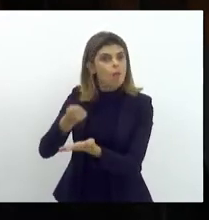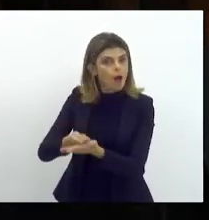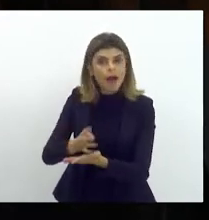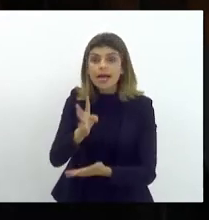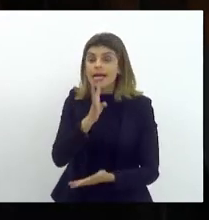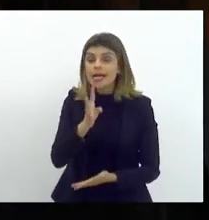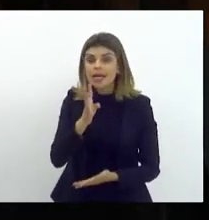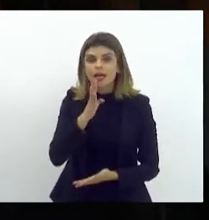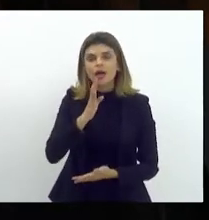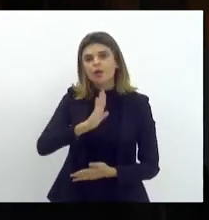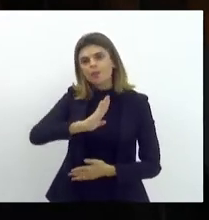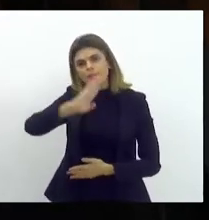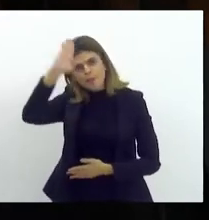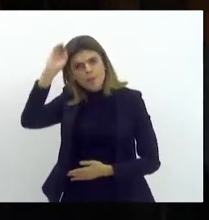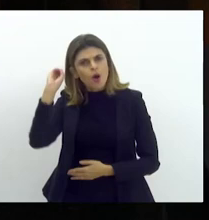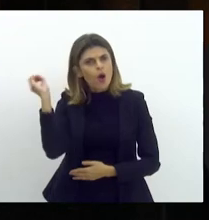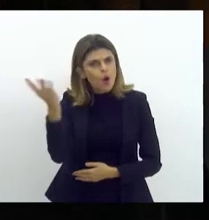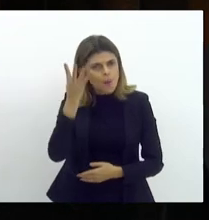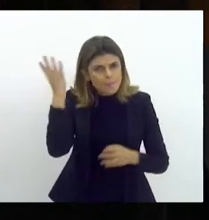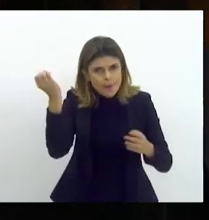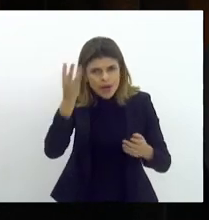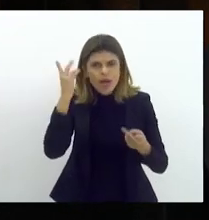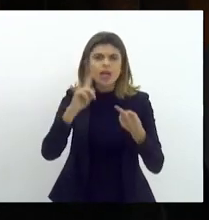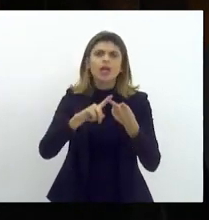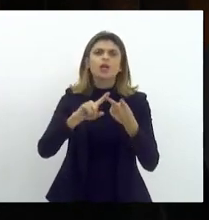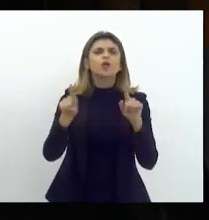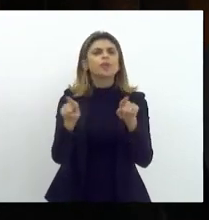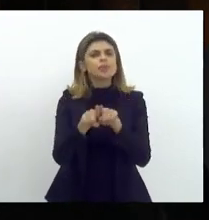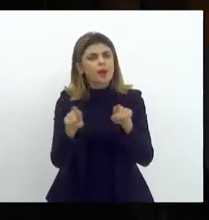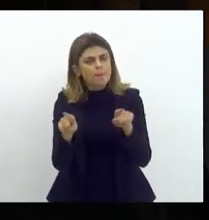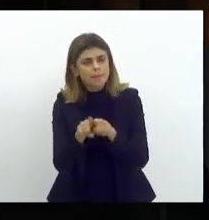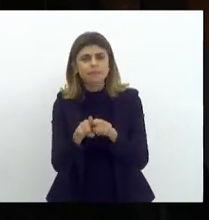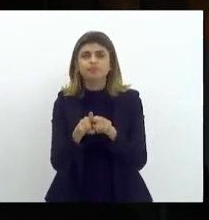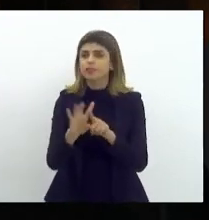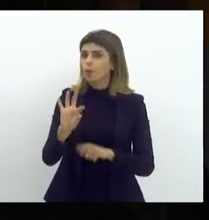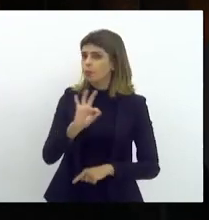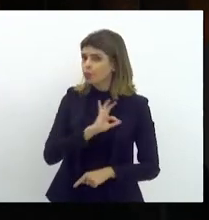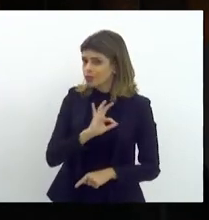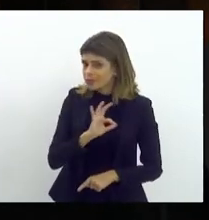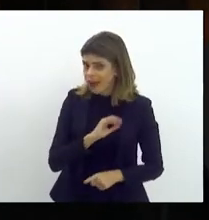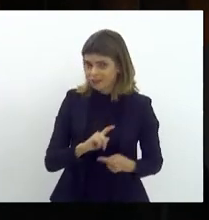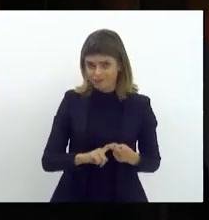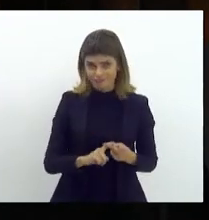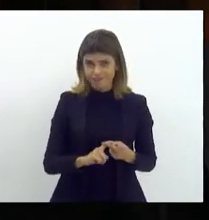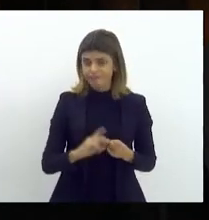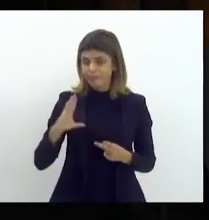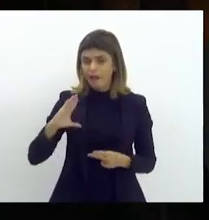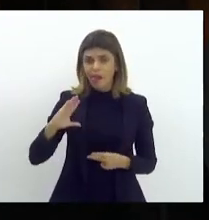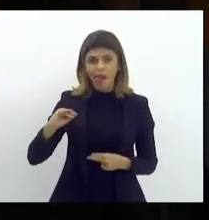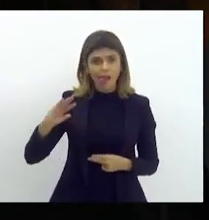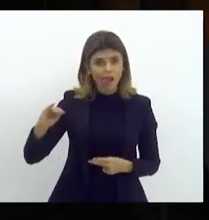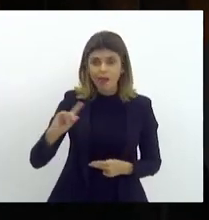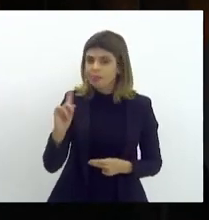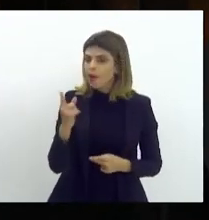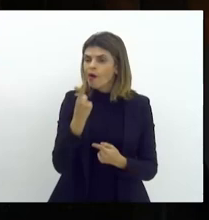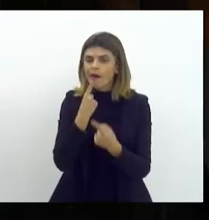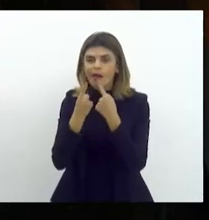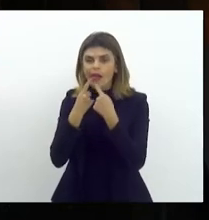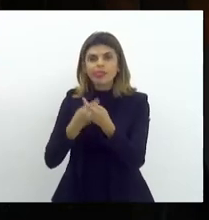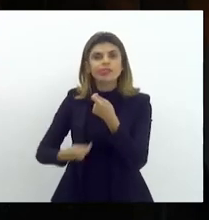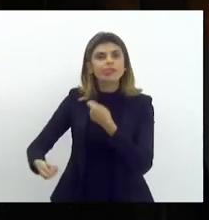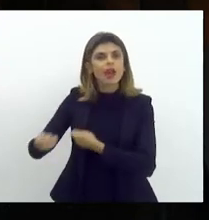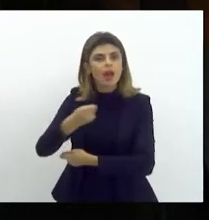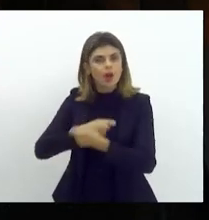veteranos e seus pensionistas não tá dando abertura para negociar o